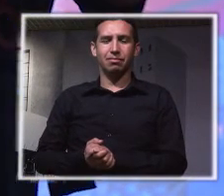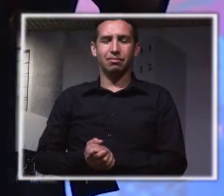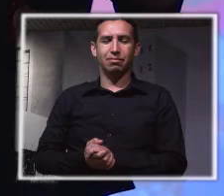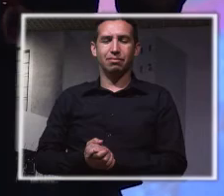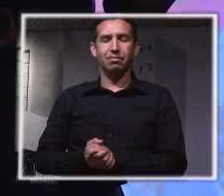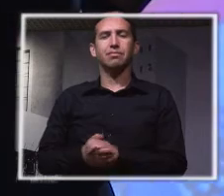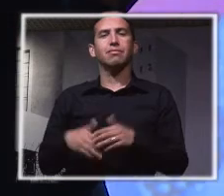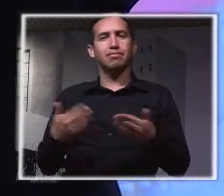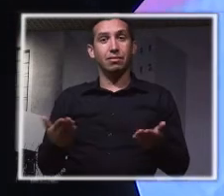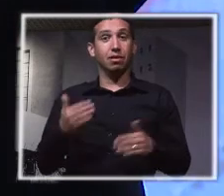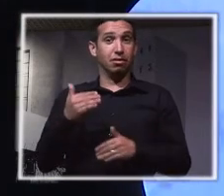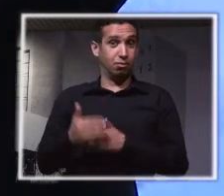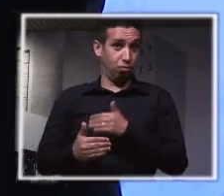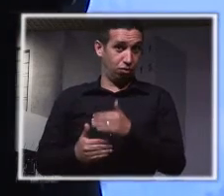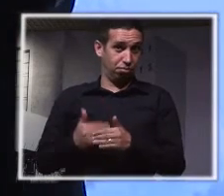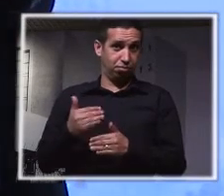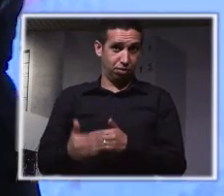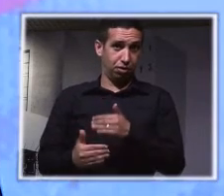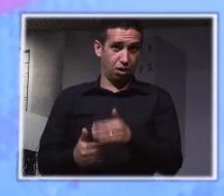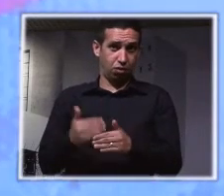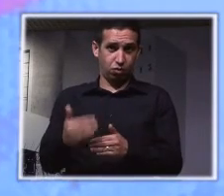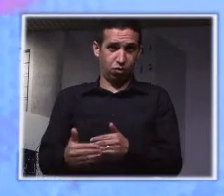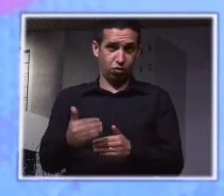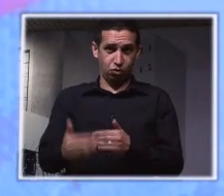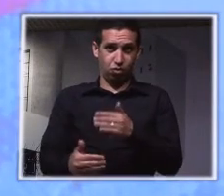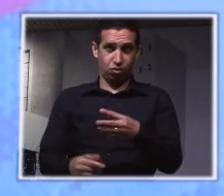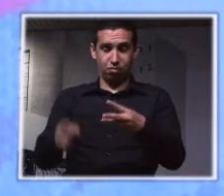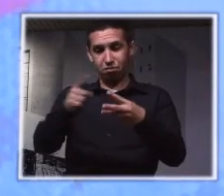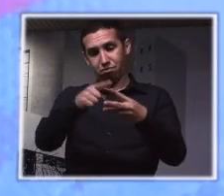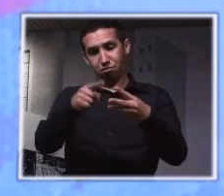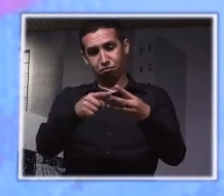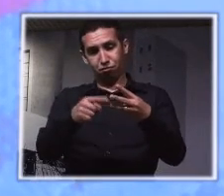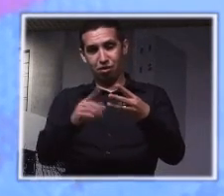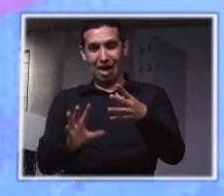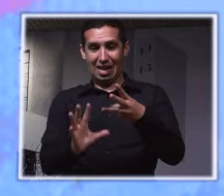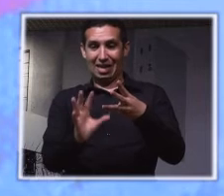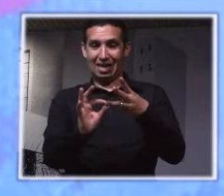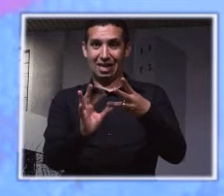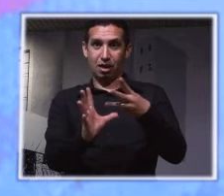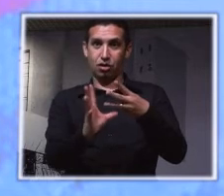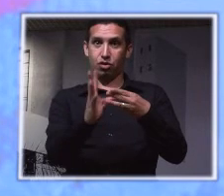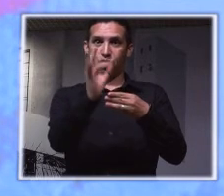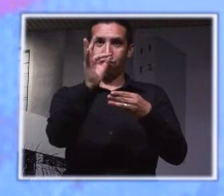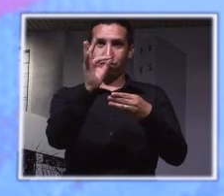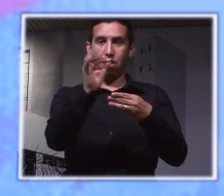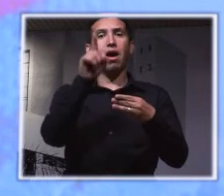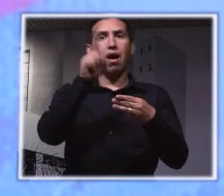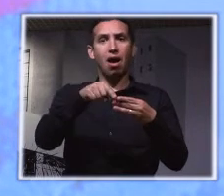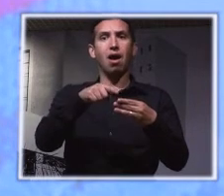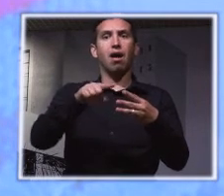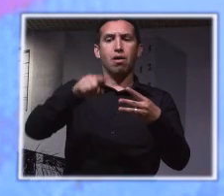esse processo de comunicação entre as 3 atividades que gera um ciclo virtuoso